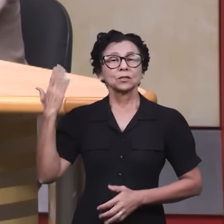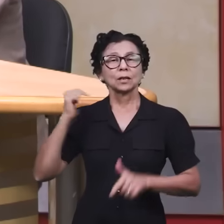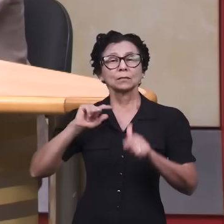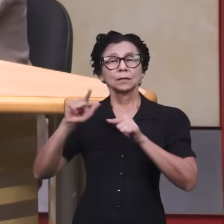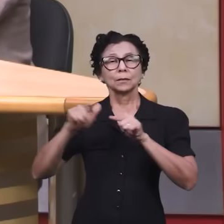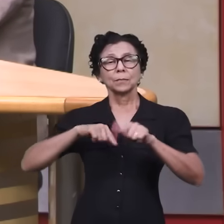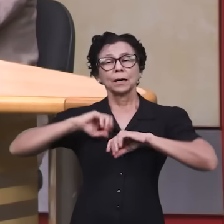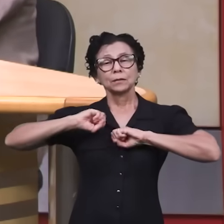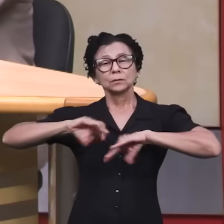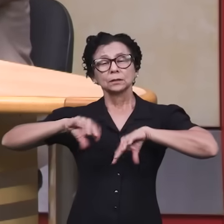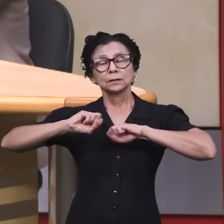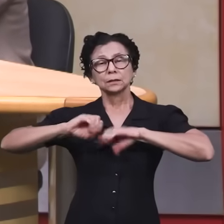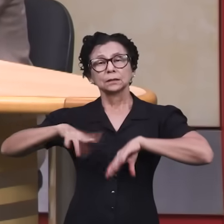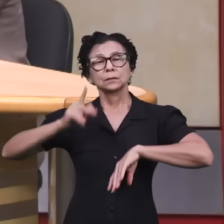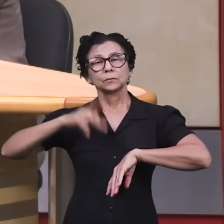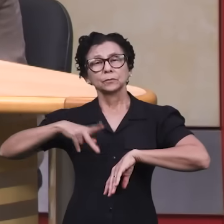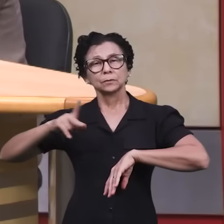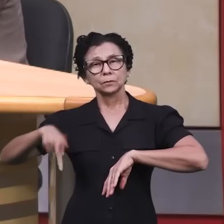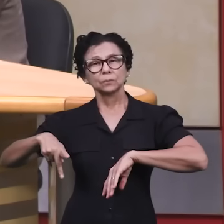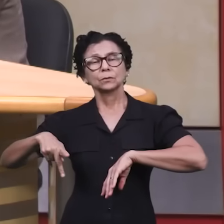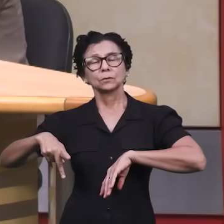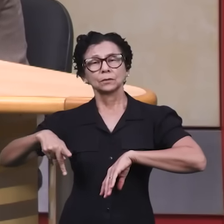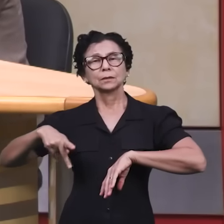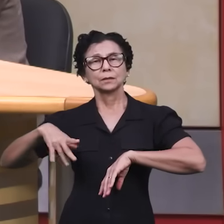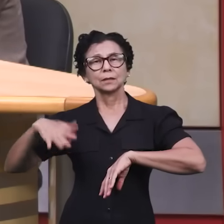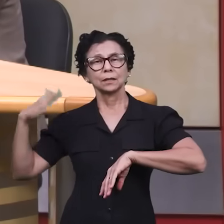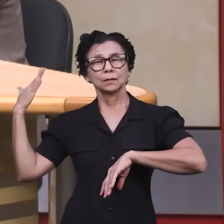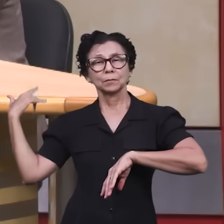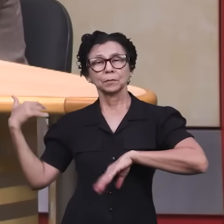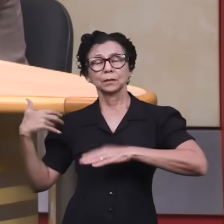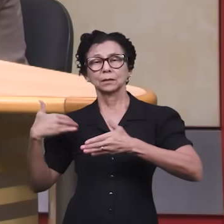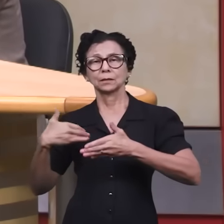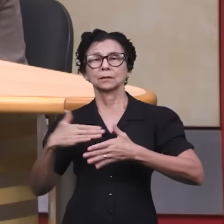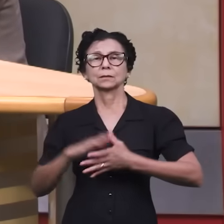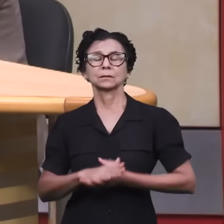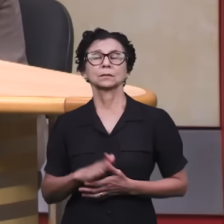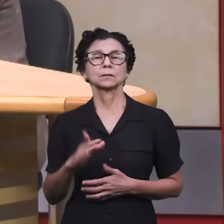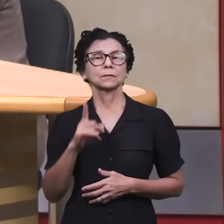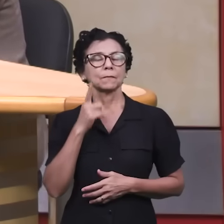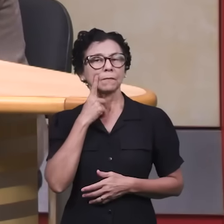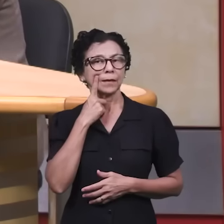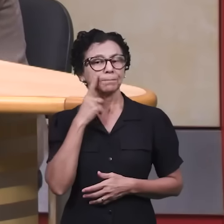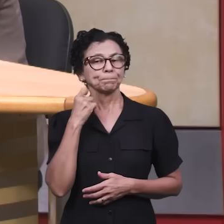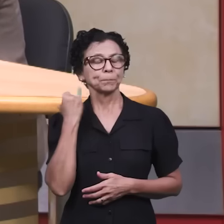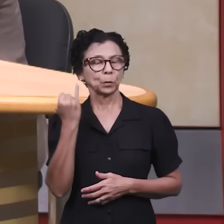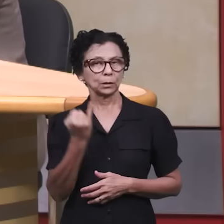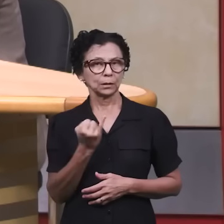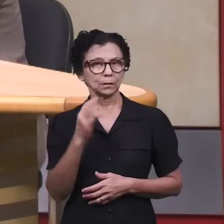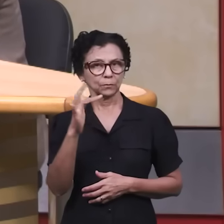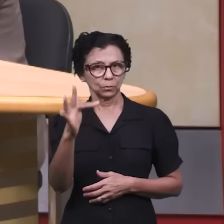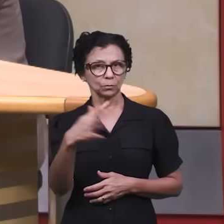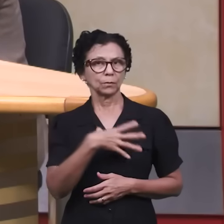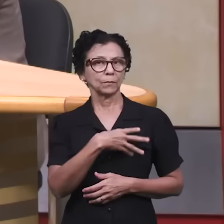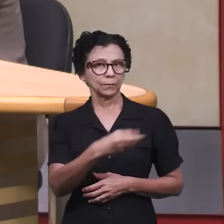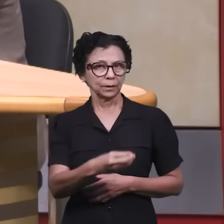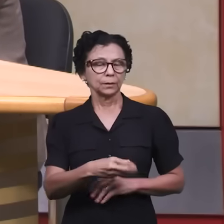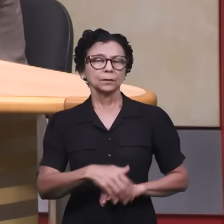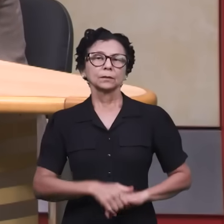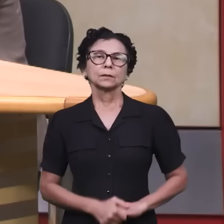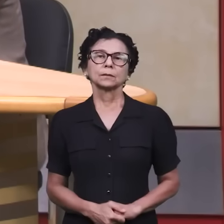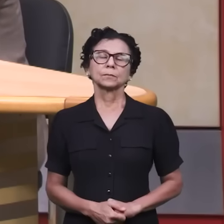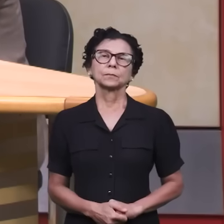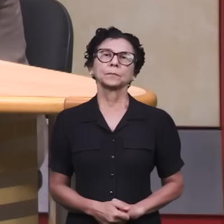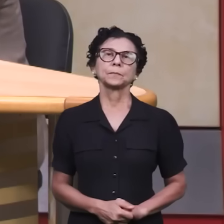hoje, isso é muito bom. Você, pai, mãe que está assistindo, veja a importância disso para o futuro do seu filho,